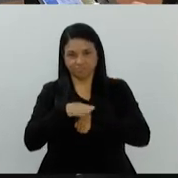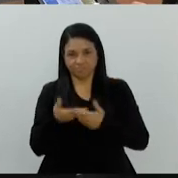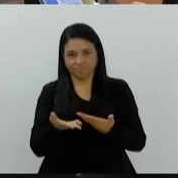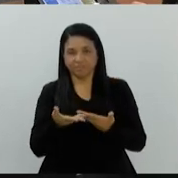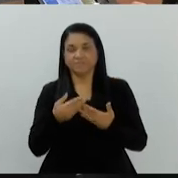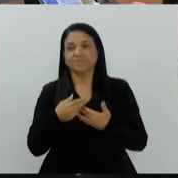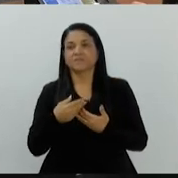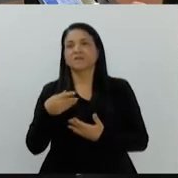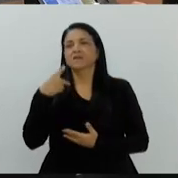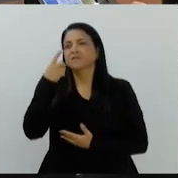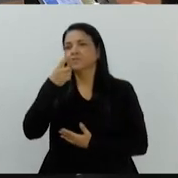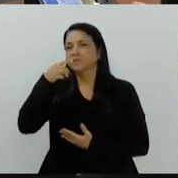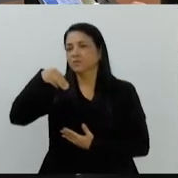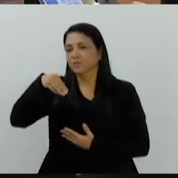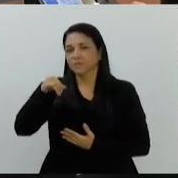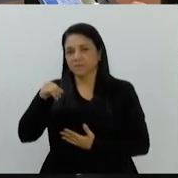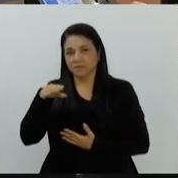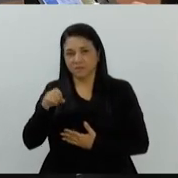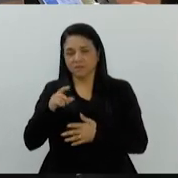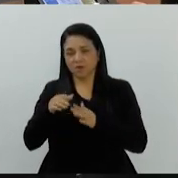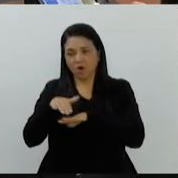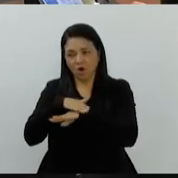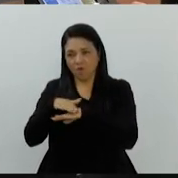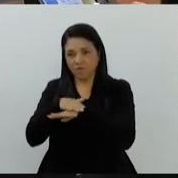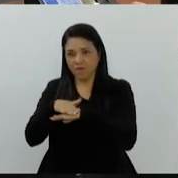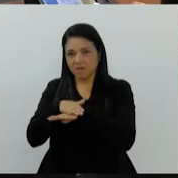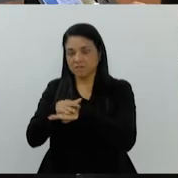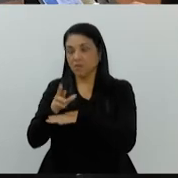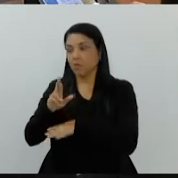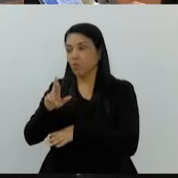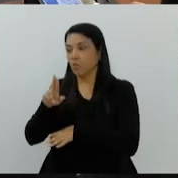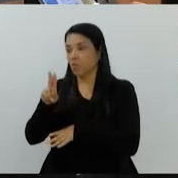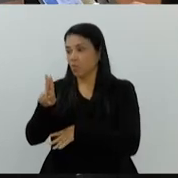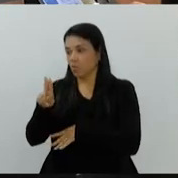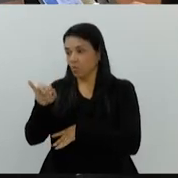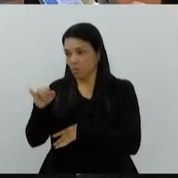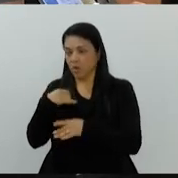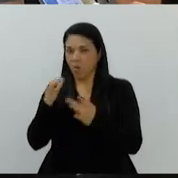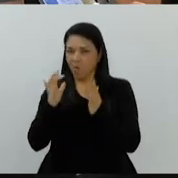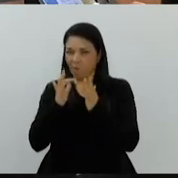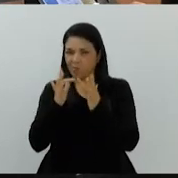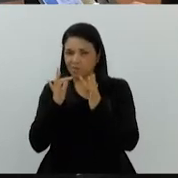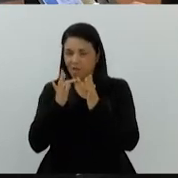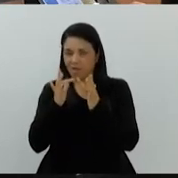Deputado Mink, depois se conversa ali com o Rui, por favor, que eu acabei de fazer contato com o secretário